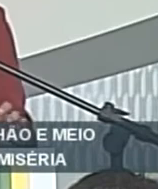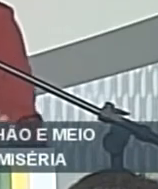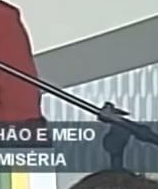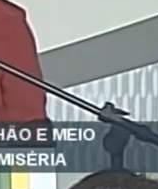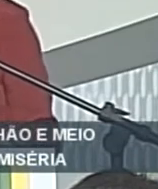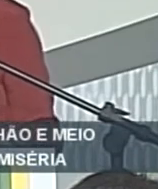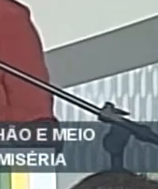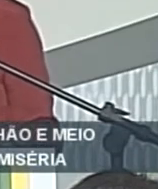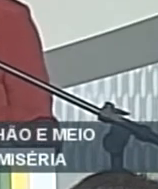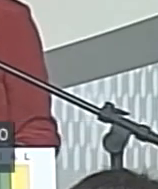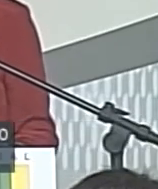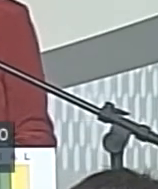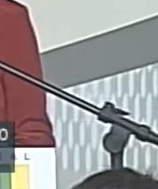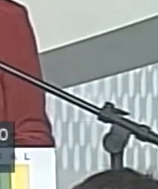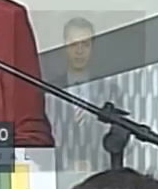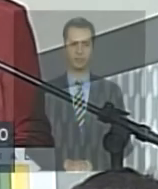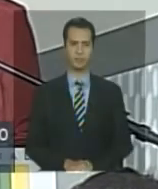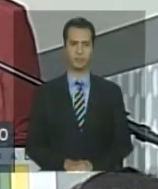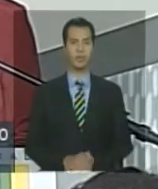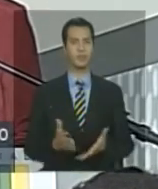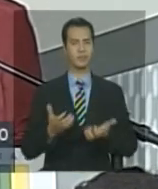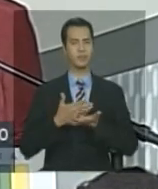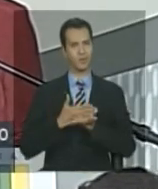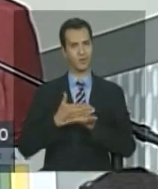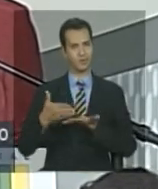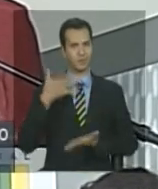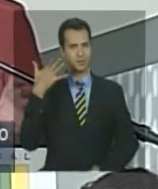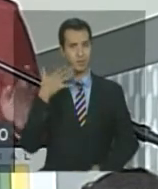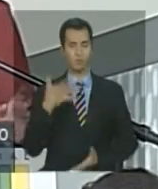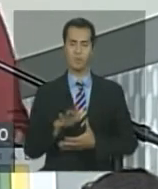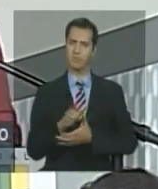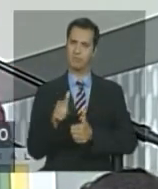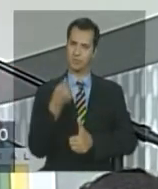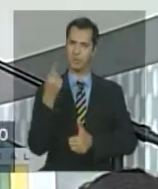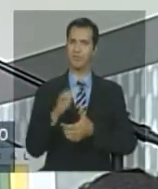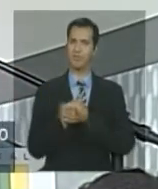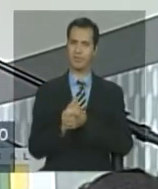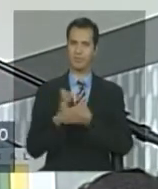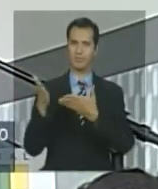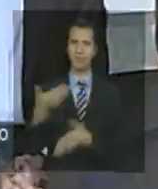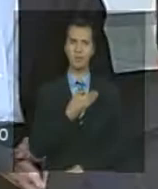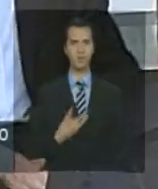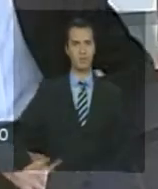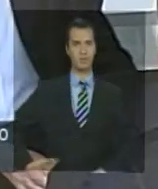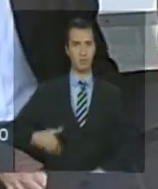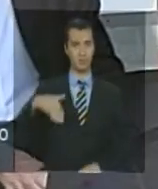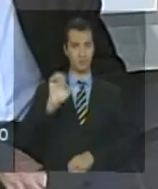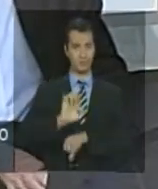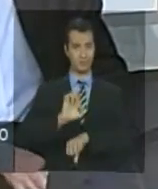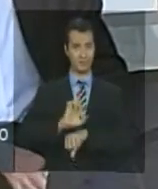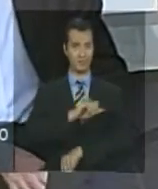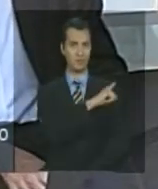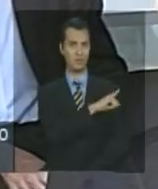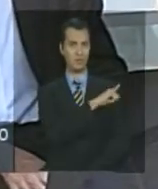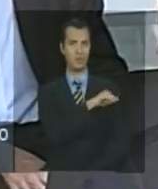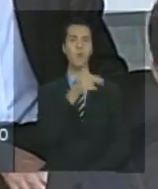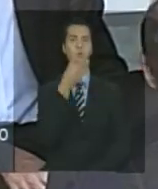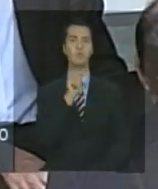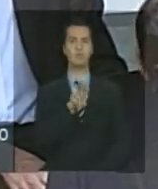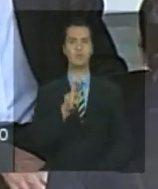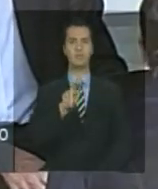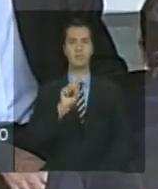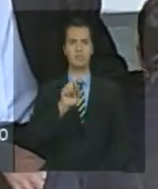Queria iniciar cumprimentando o governador do Rio de Janeiro, Sérgio Cabral, cumprimentando